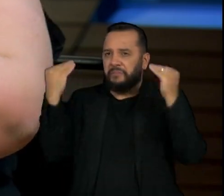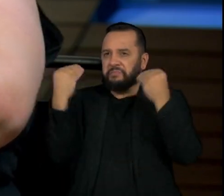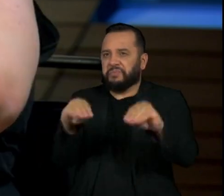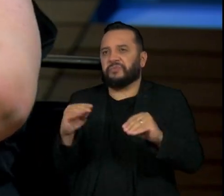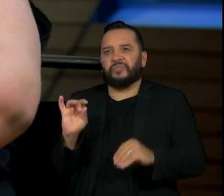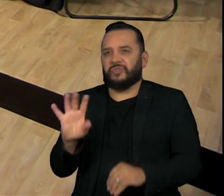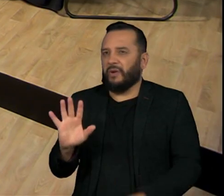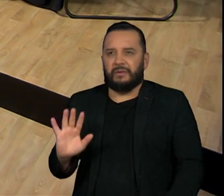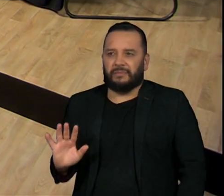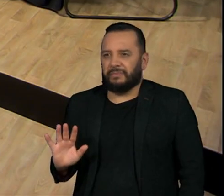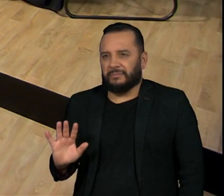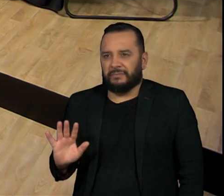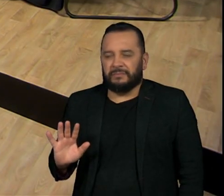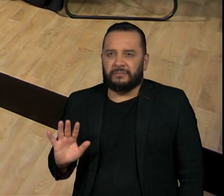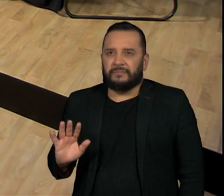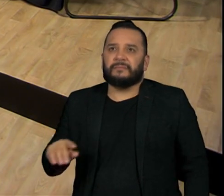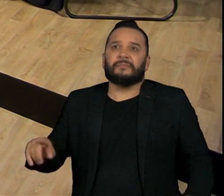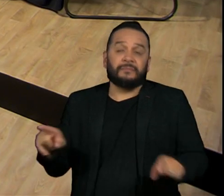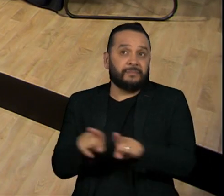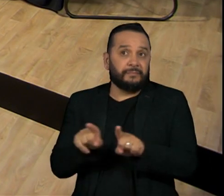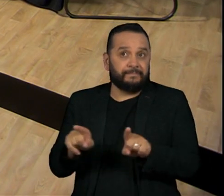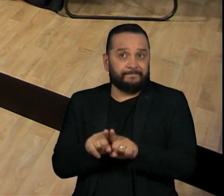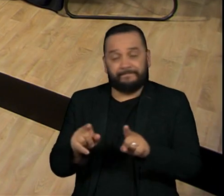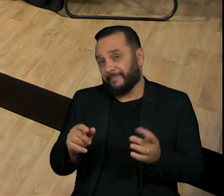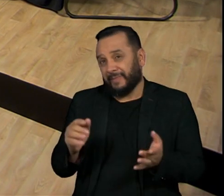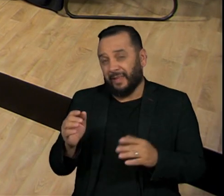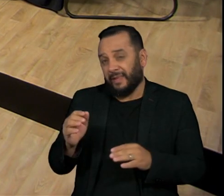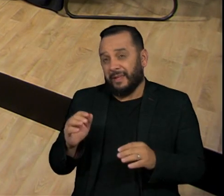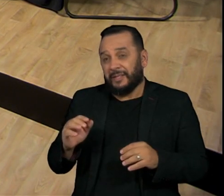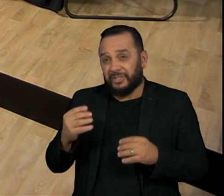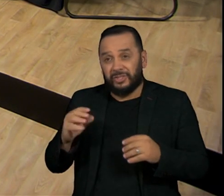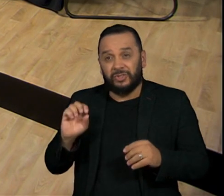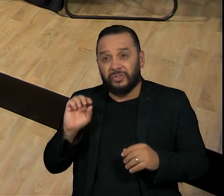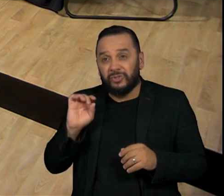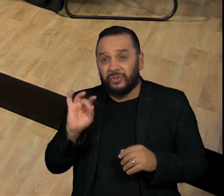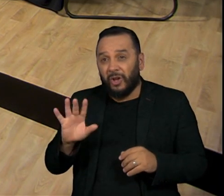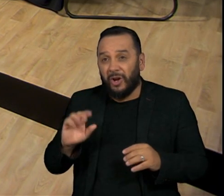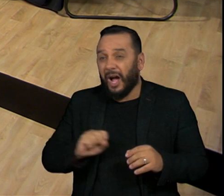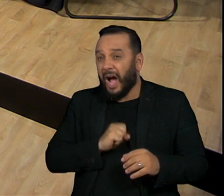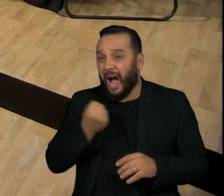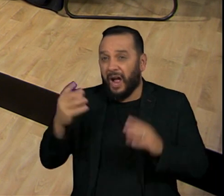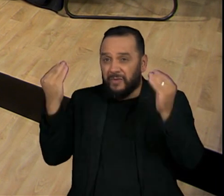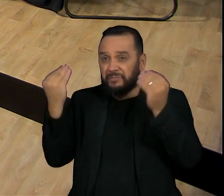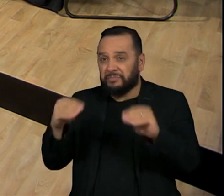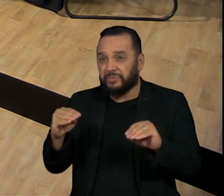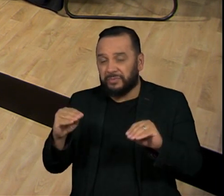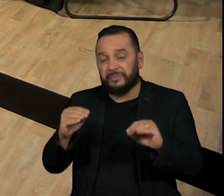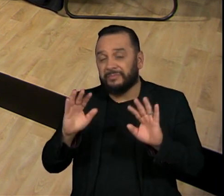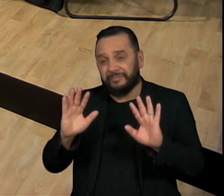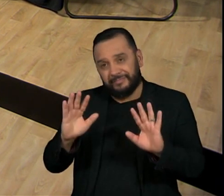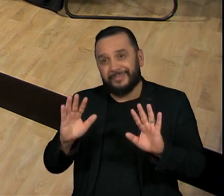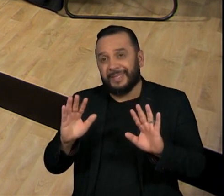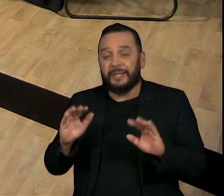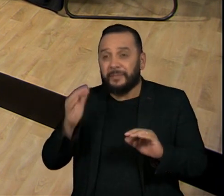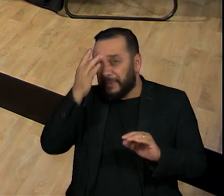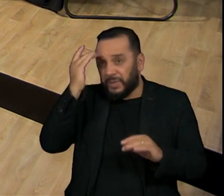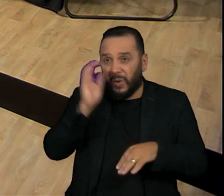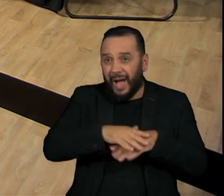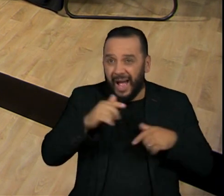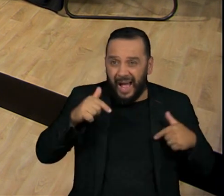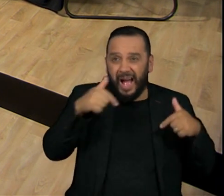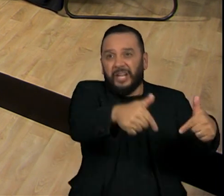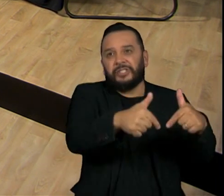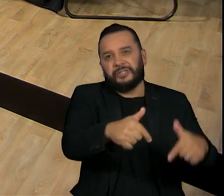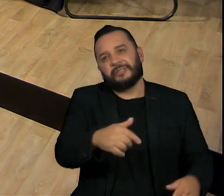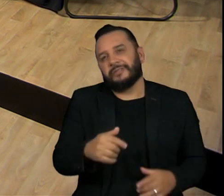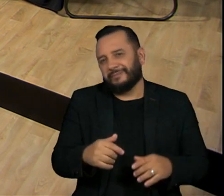Né? Outra coisa é o ataque se realizar. A gente tem dito no monitor de debate político na USP que